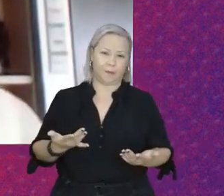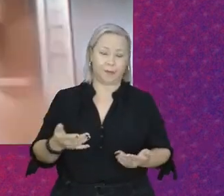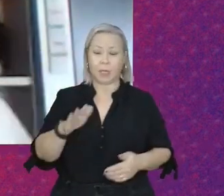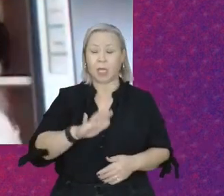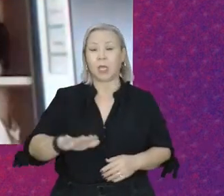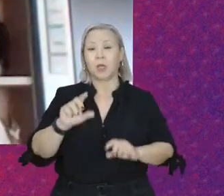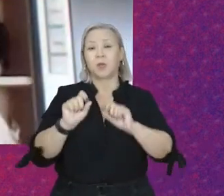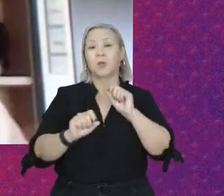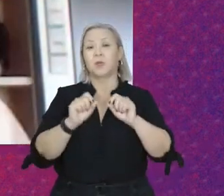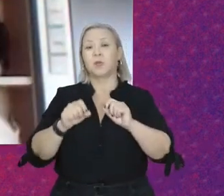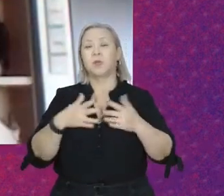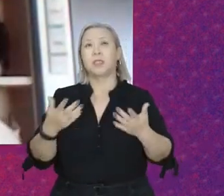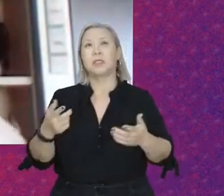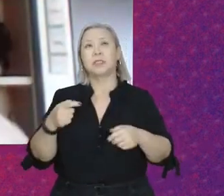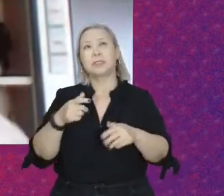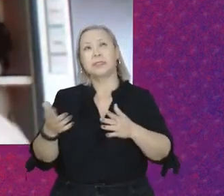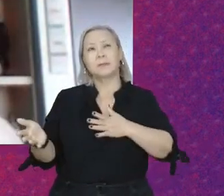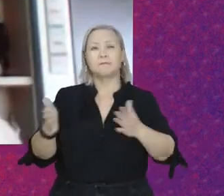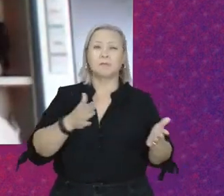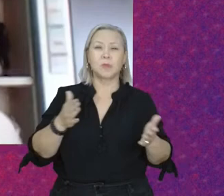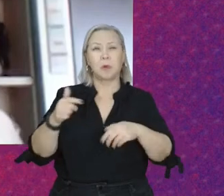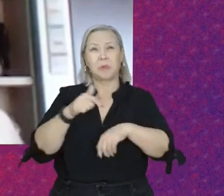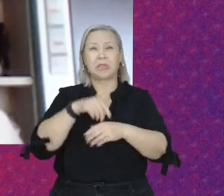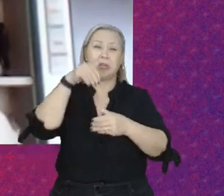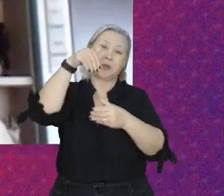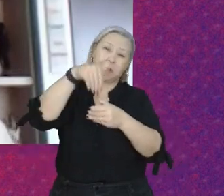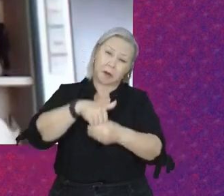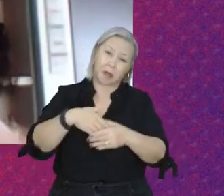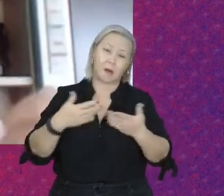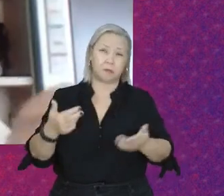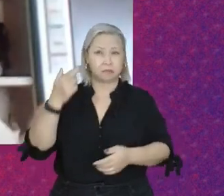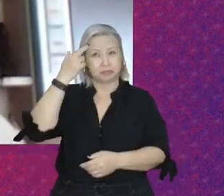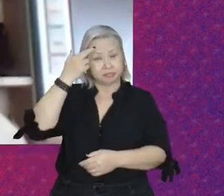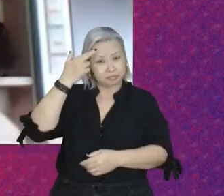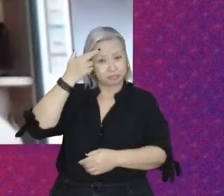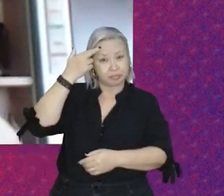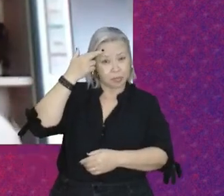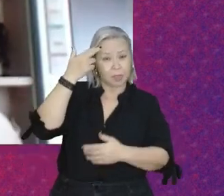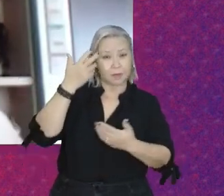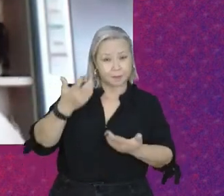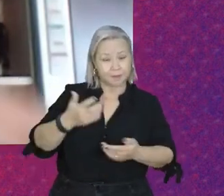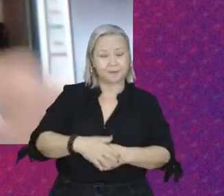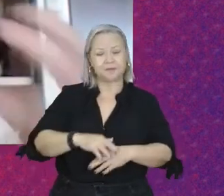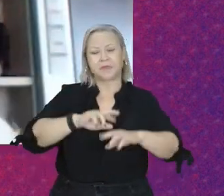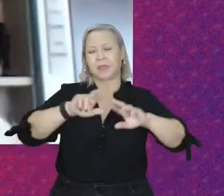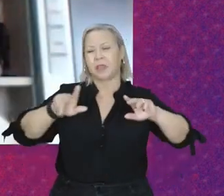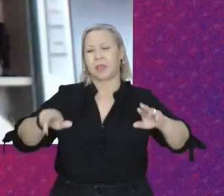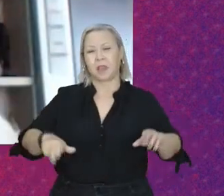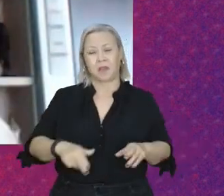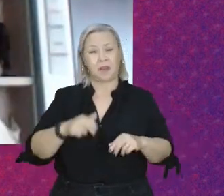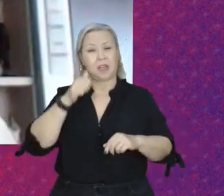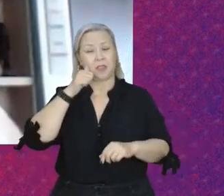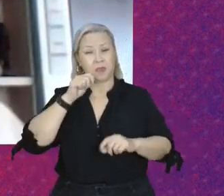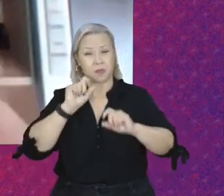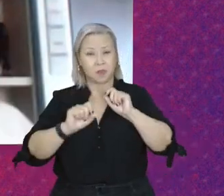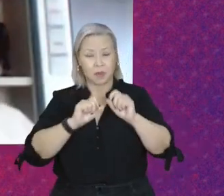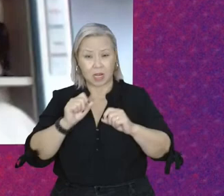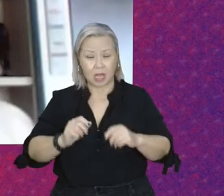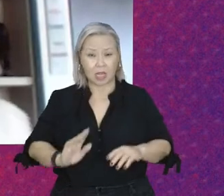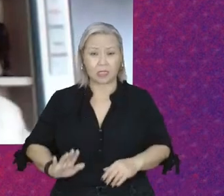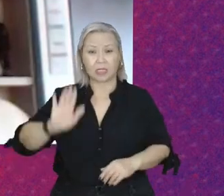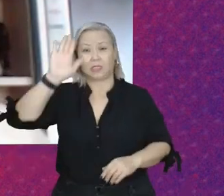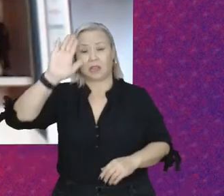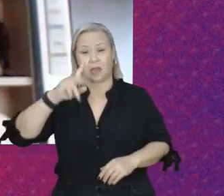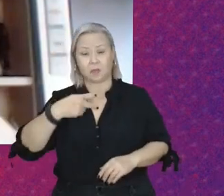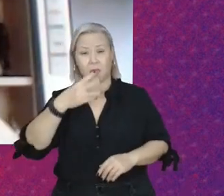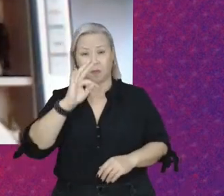isso dialoga com esse momento, que é o momento eleitoral, né? Um momento onde nós tivemos inúmeras mulheres candidatas, né, pelo